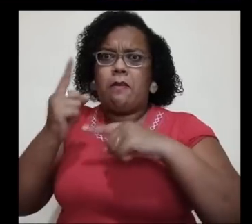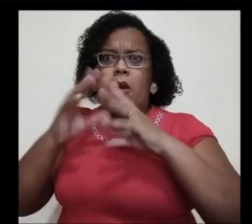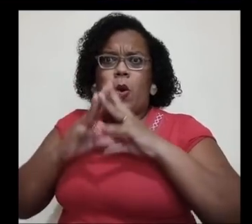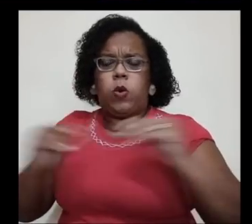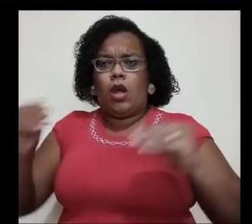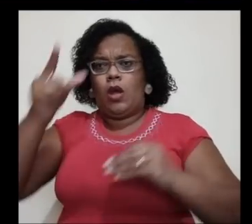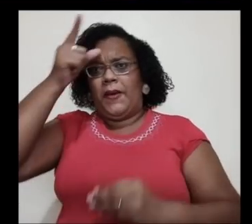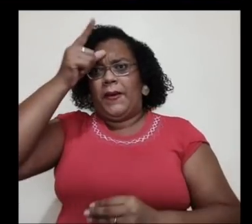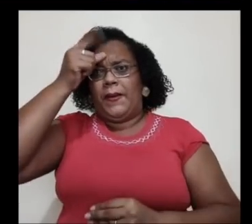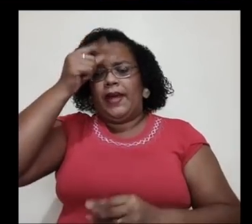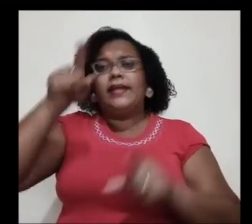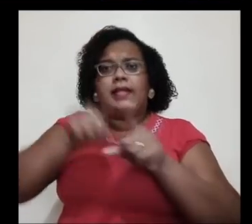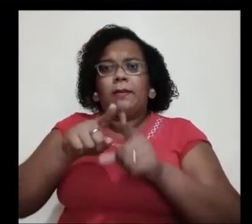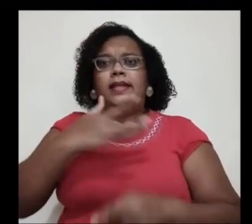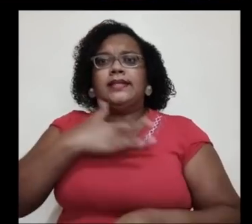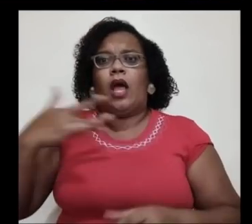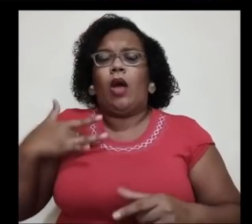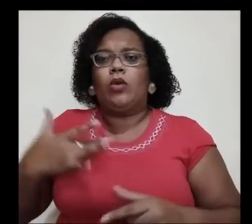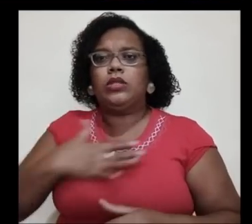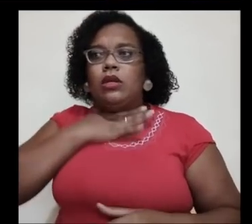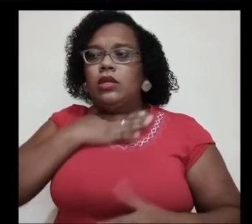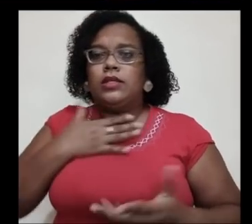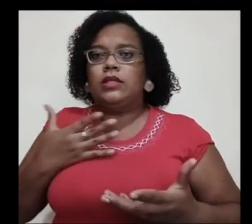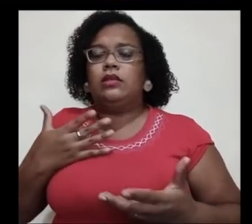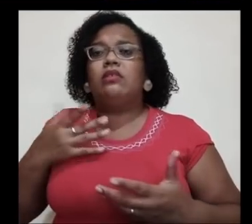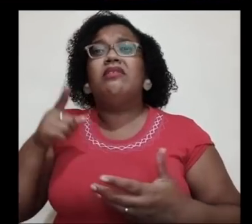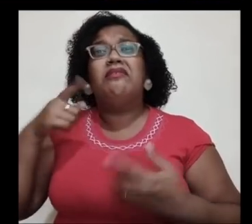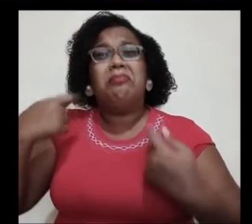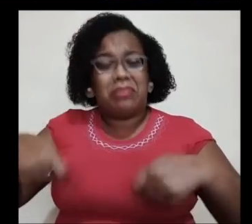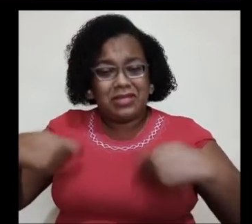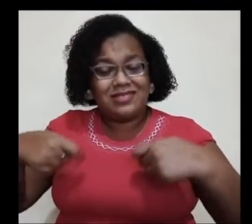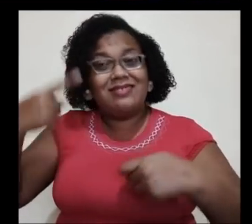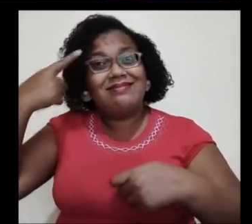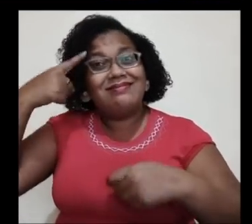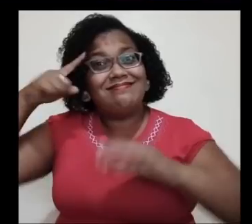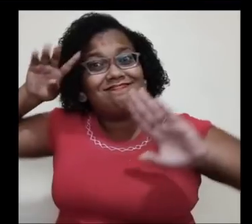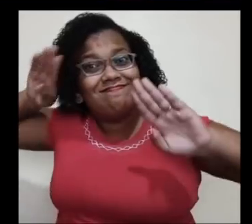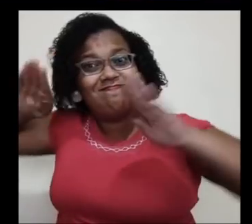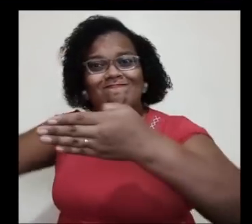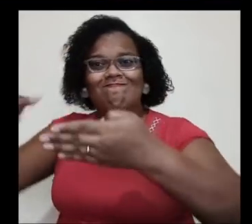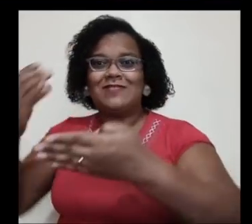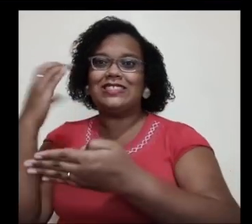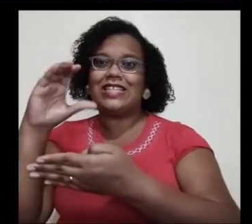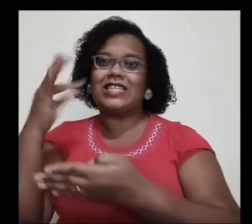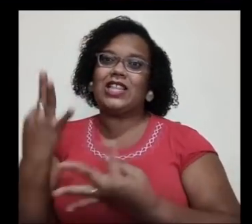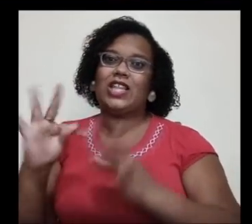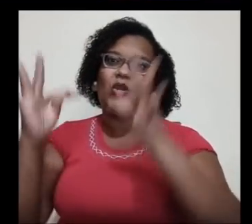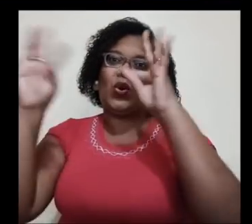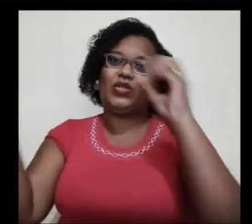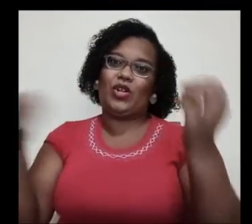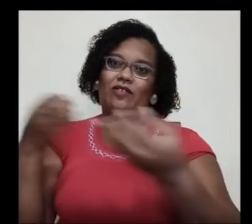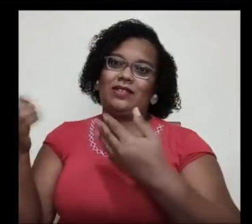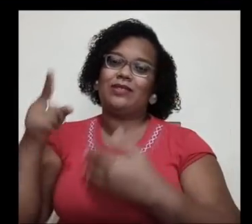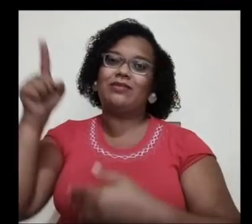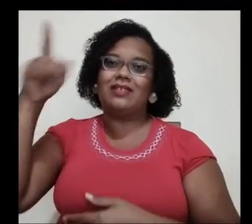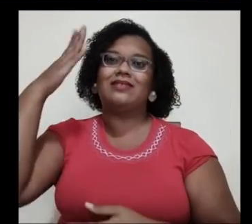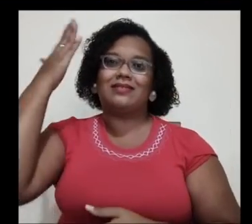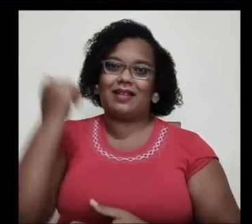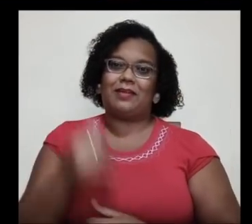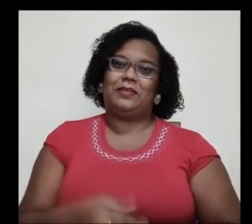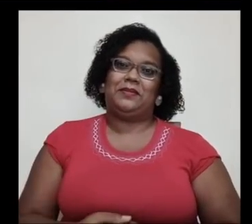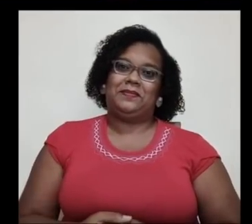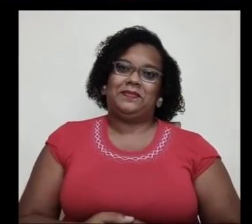sanitária, dessa e de outras que possivelmente virão, vão depender muito de ciência, tecnologia e inovação. Bem,